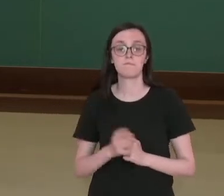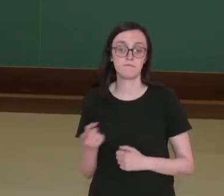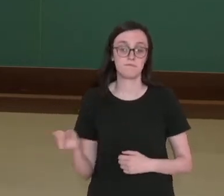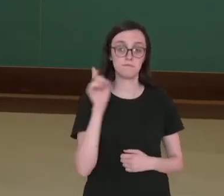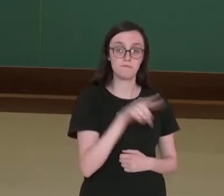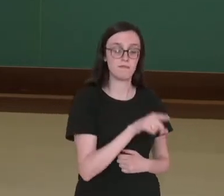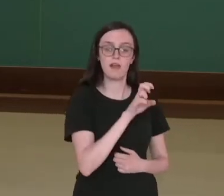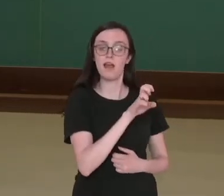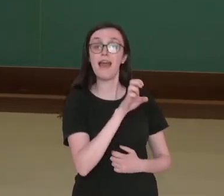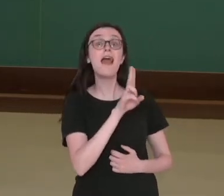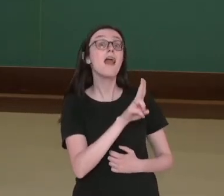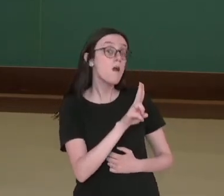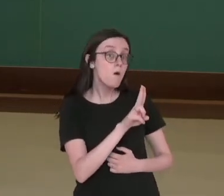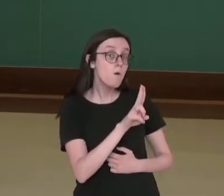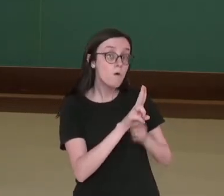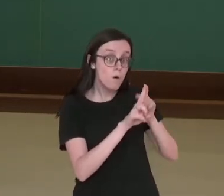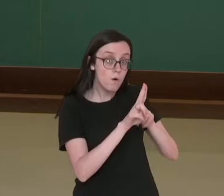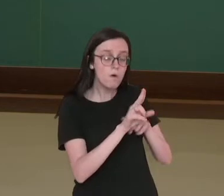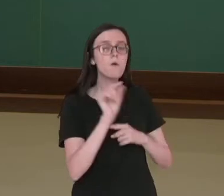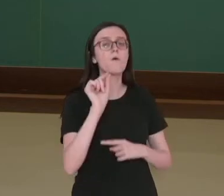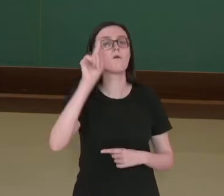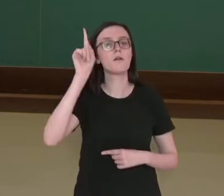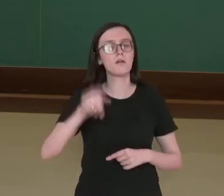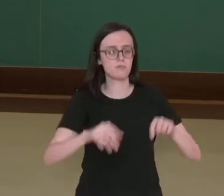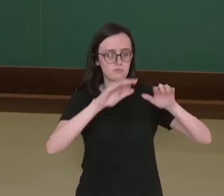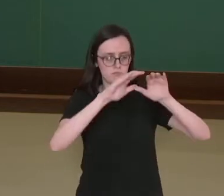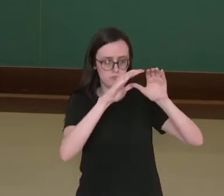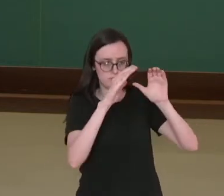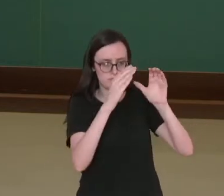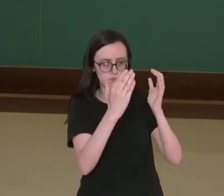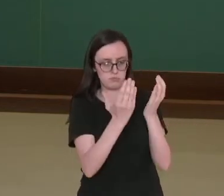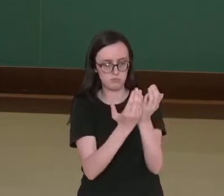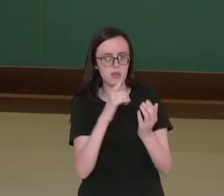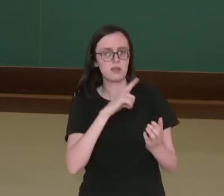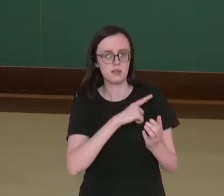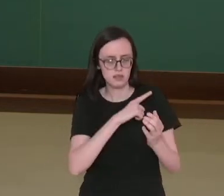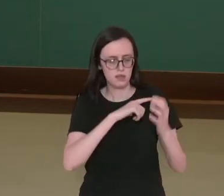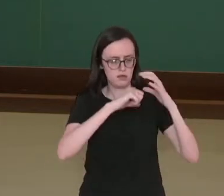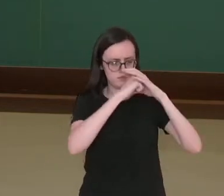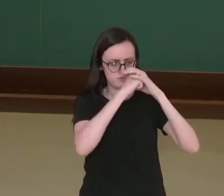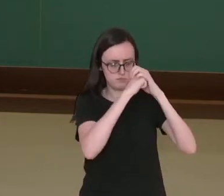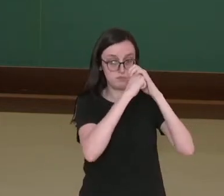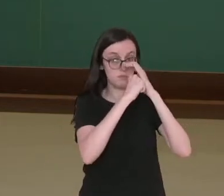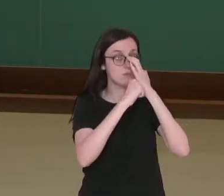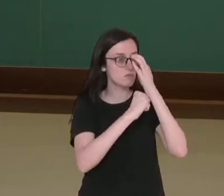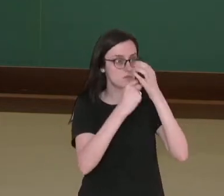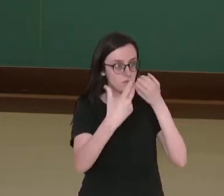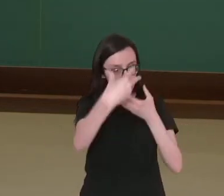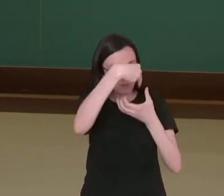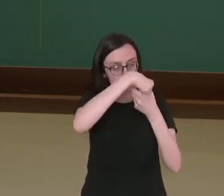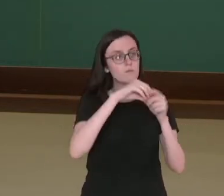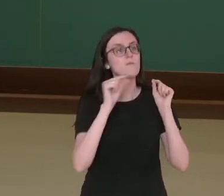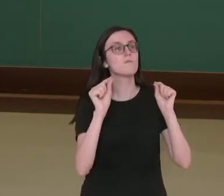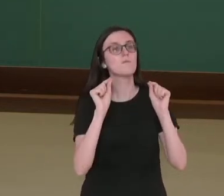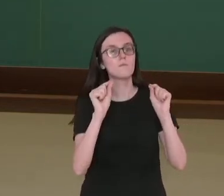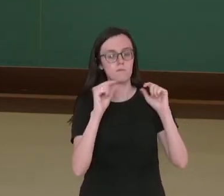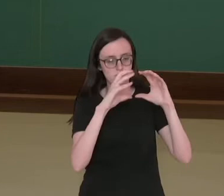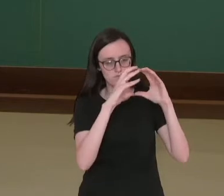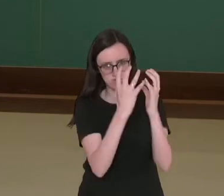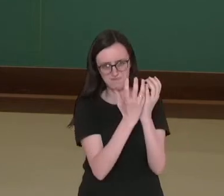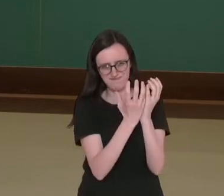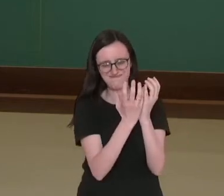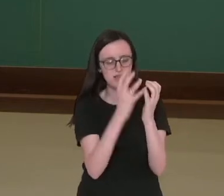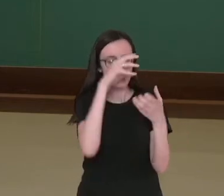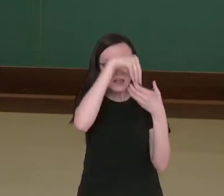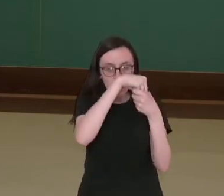célula eucarionte, elas têm uma membrana nuclear. Dentro dessa membrana, faz uma